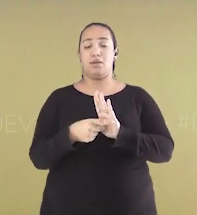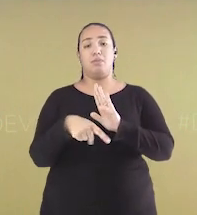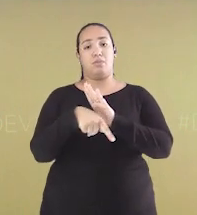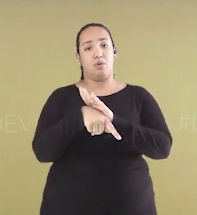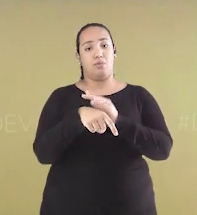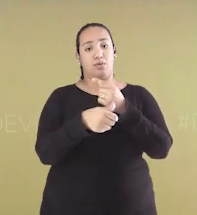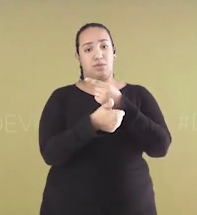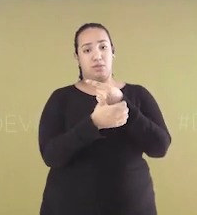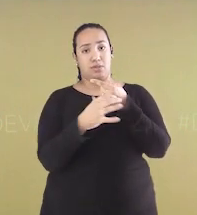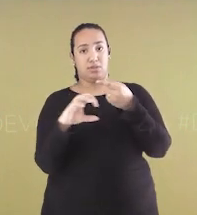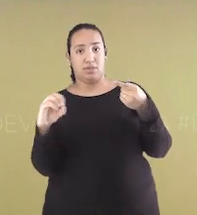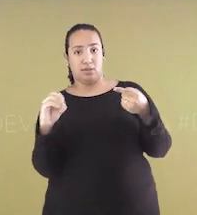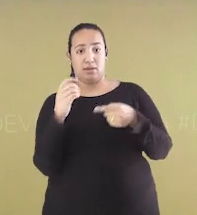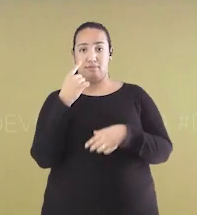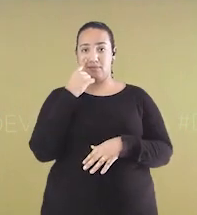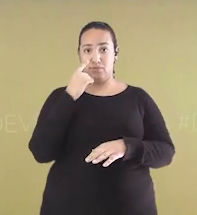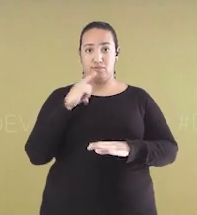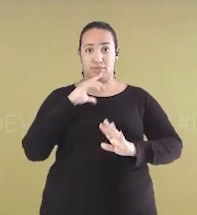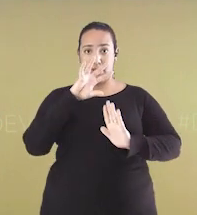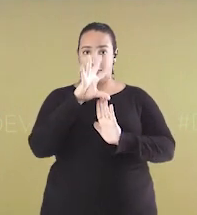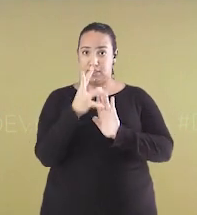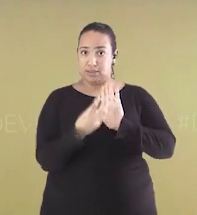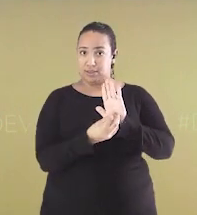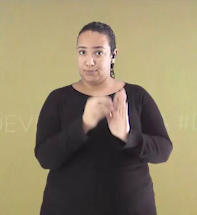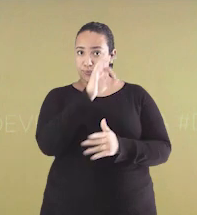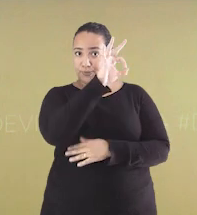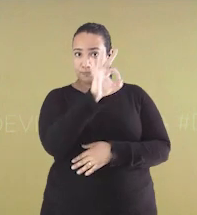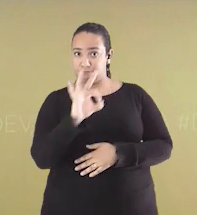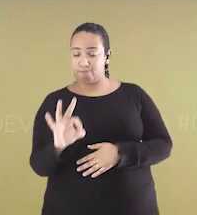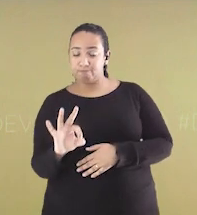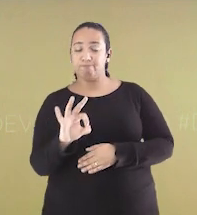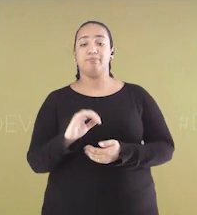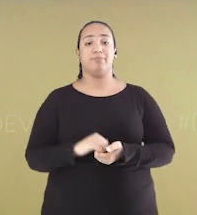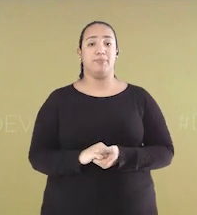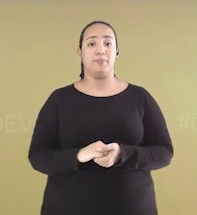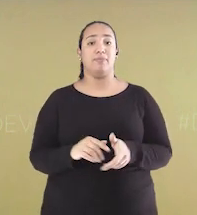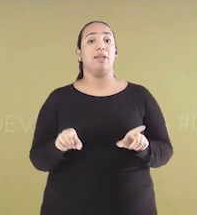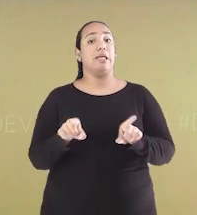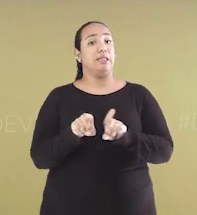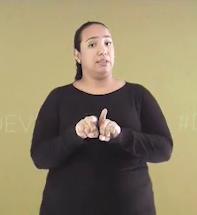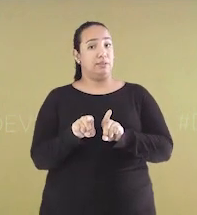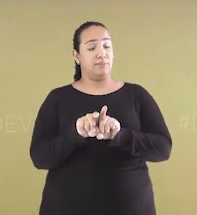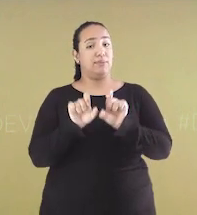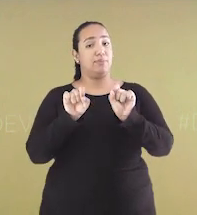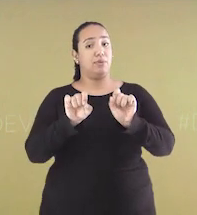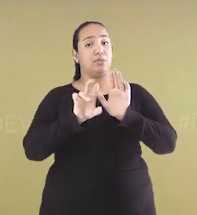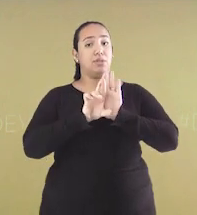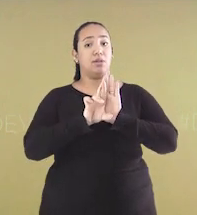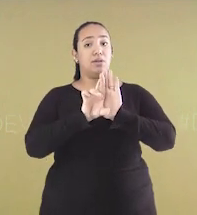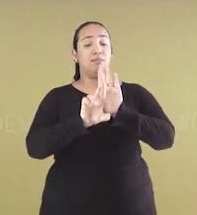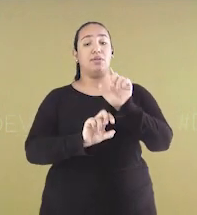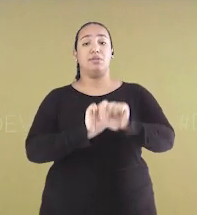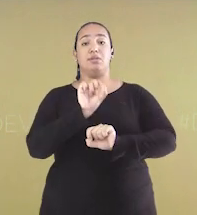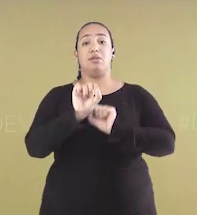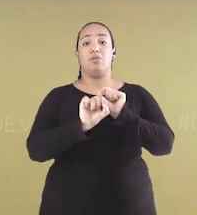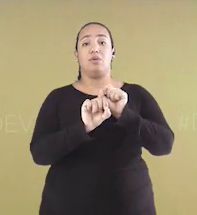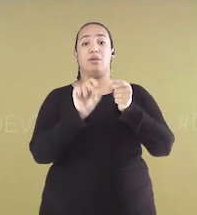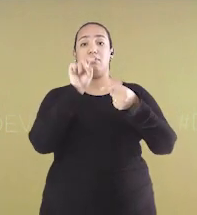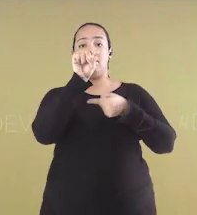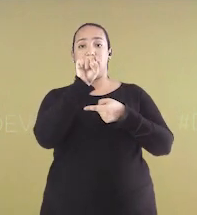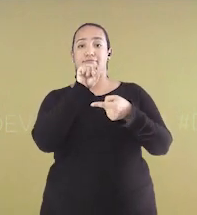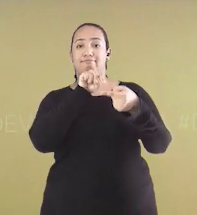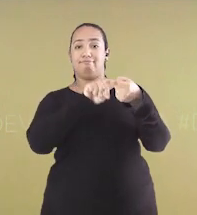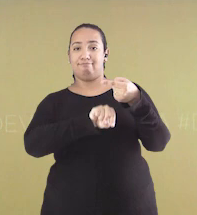representada pelo símbolo do porcento. Depois, também é possível representar na forma de uma razão, ou